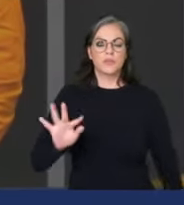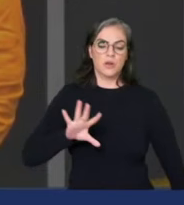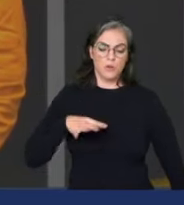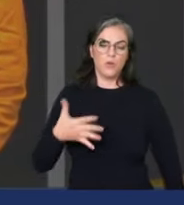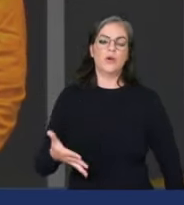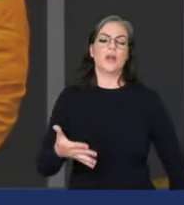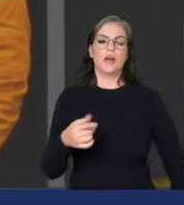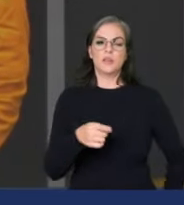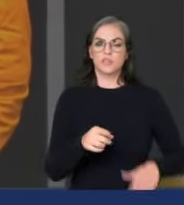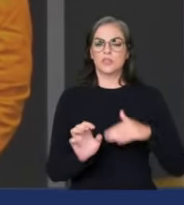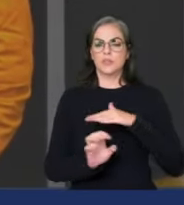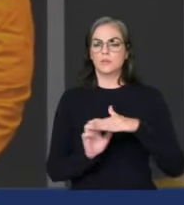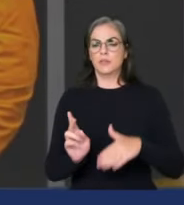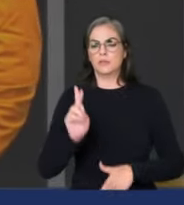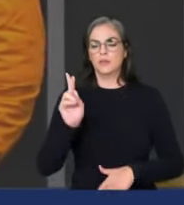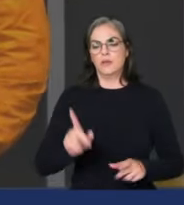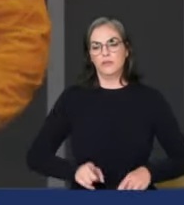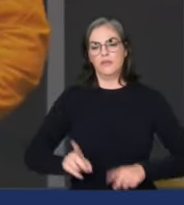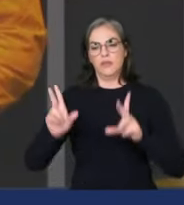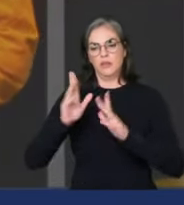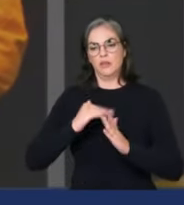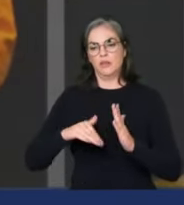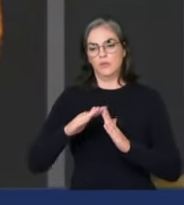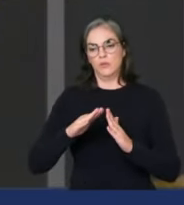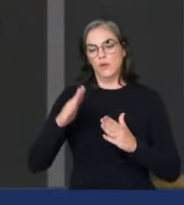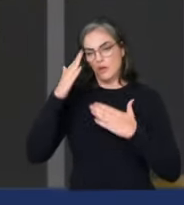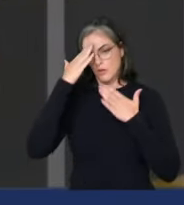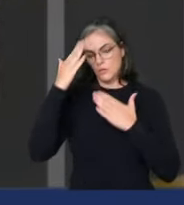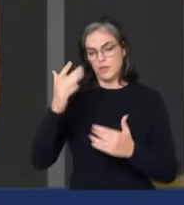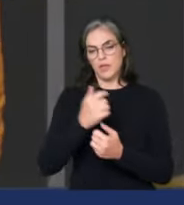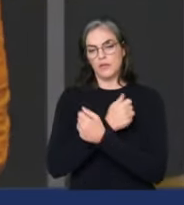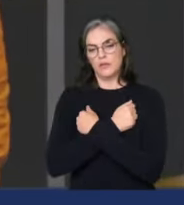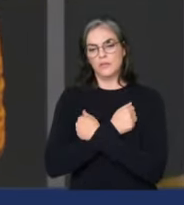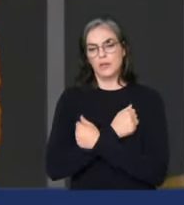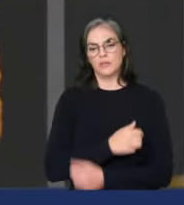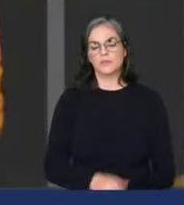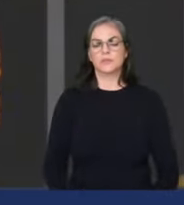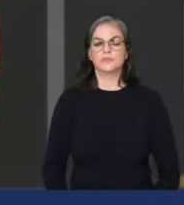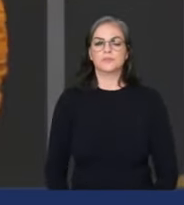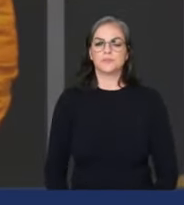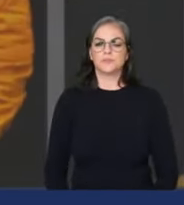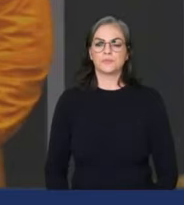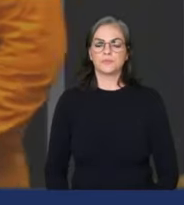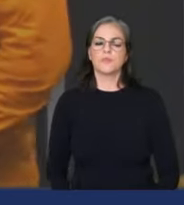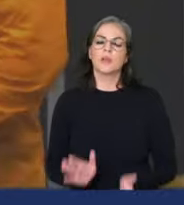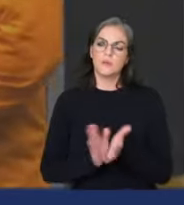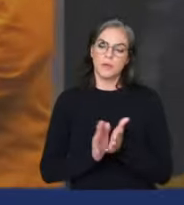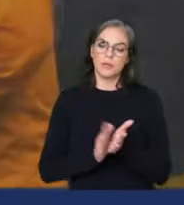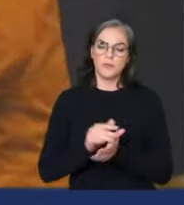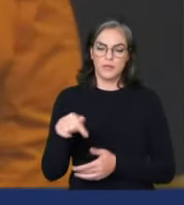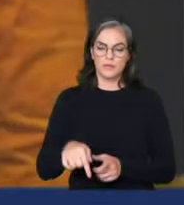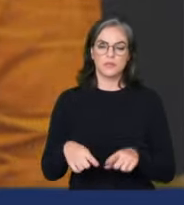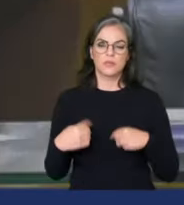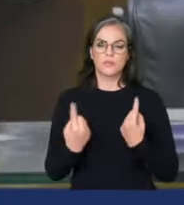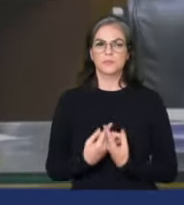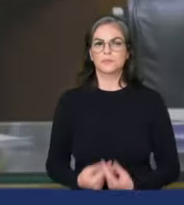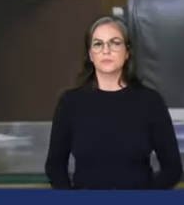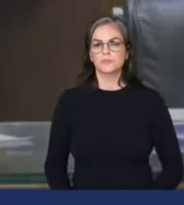do Estado brasileiro. Forte abraço, deputado, muito obrigado pela oportunidade e parabéns por essa comissão geral.